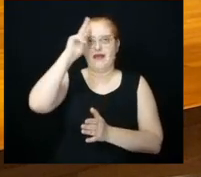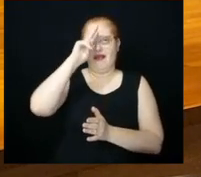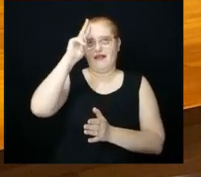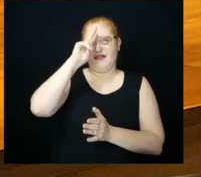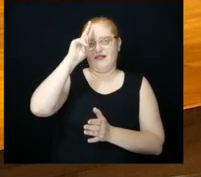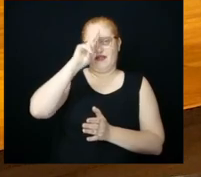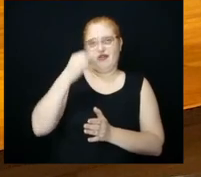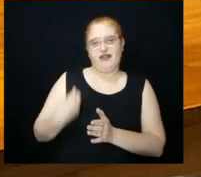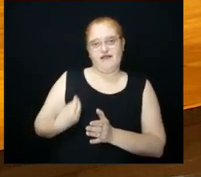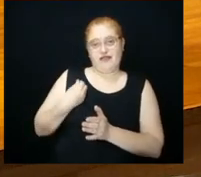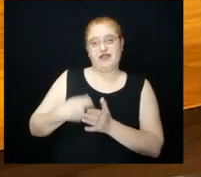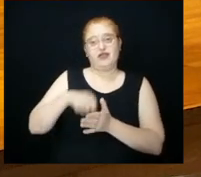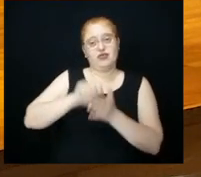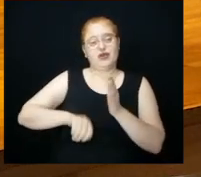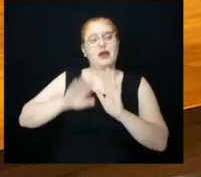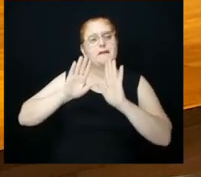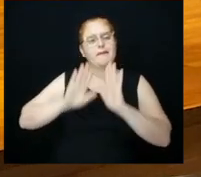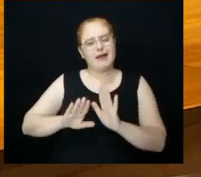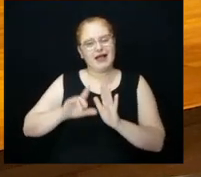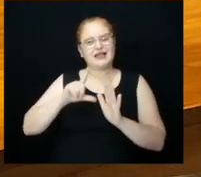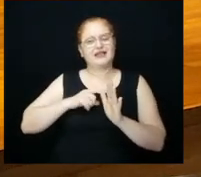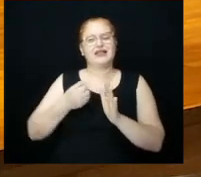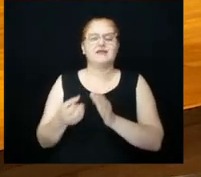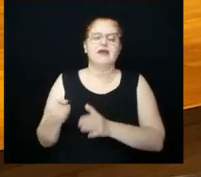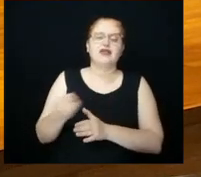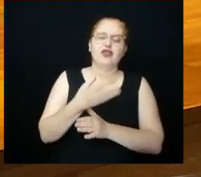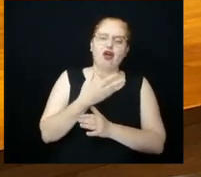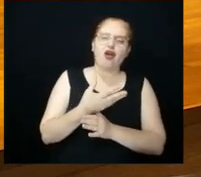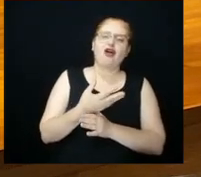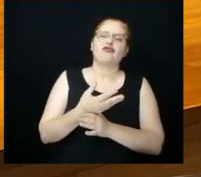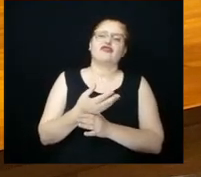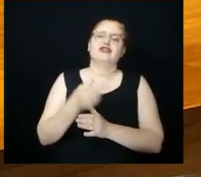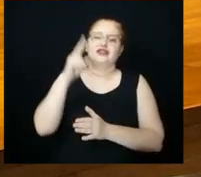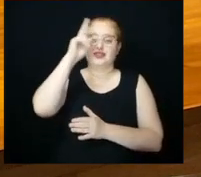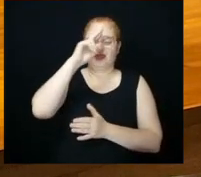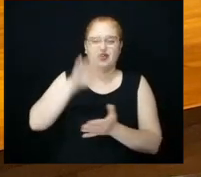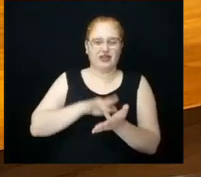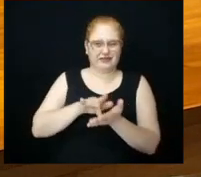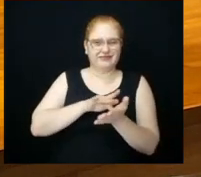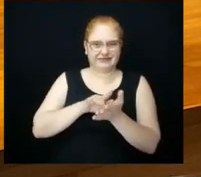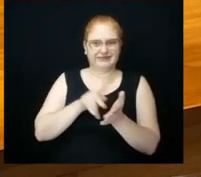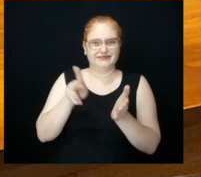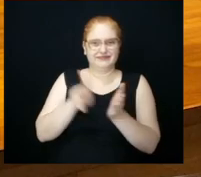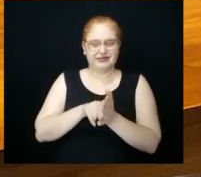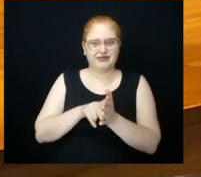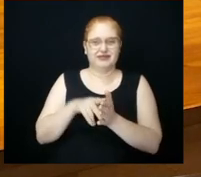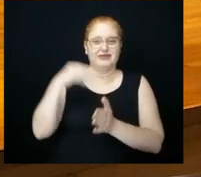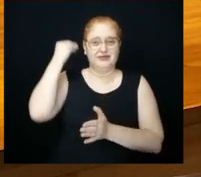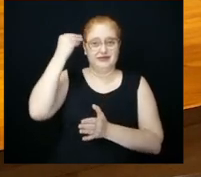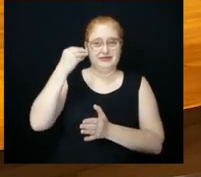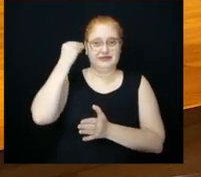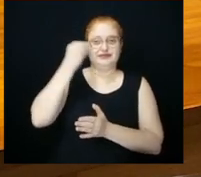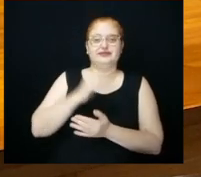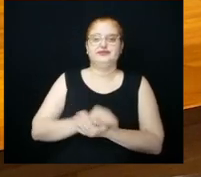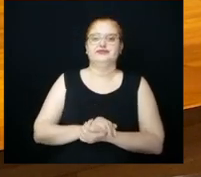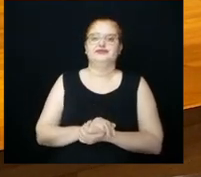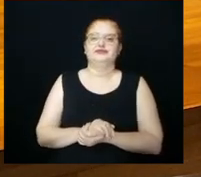mas ela mesma recria uma ficção em cima da sua própria história.